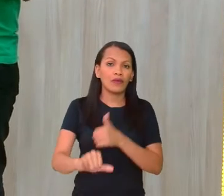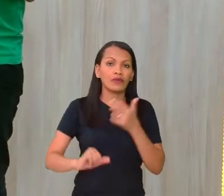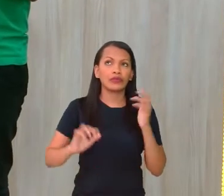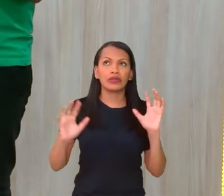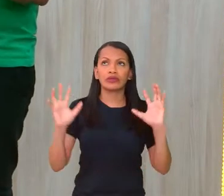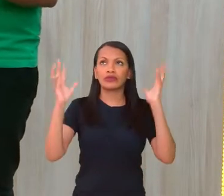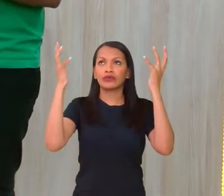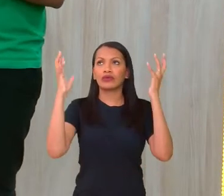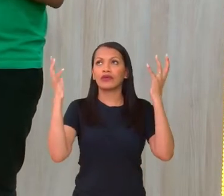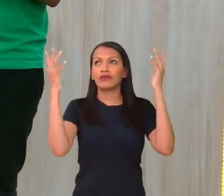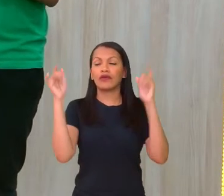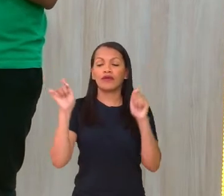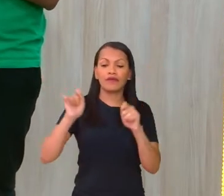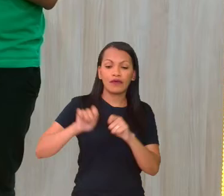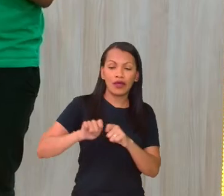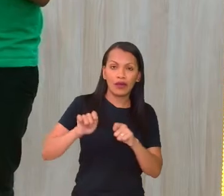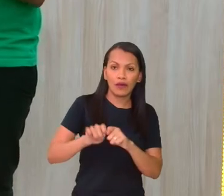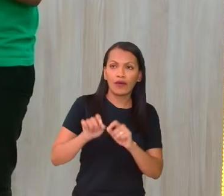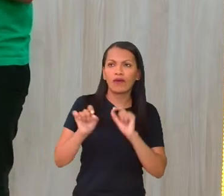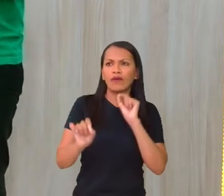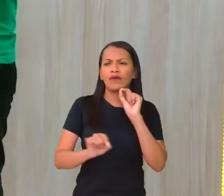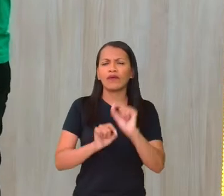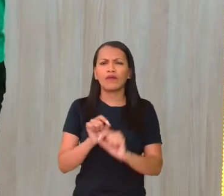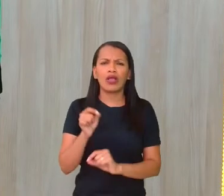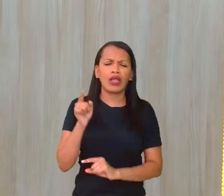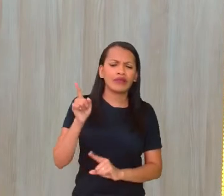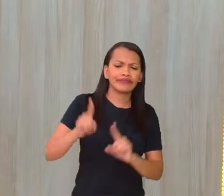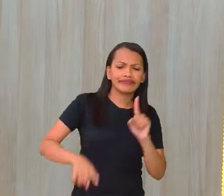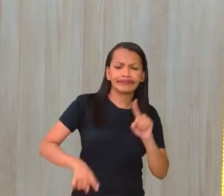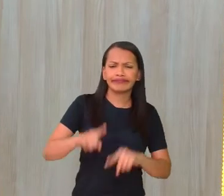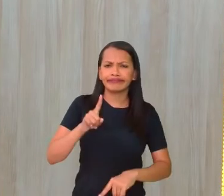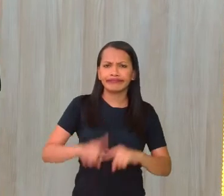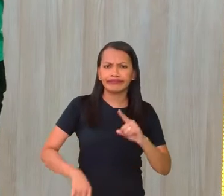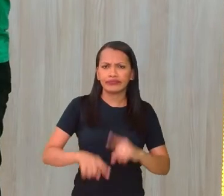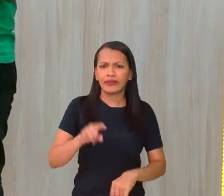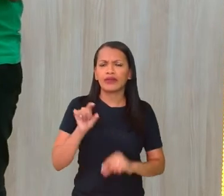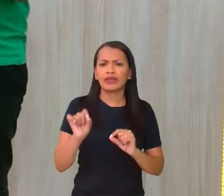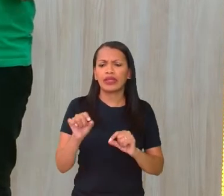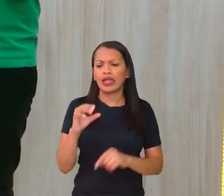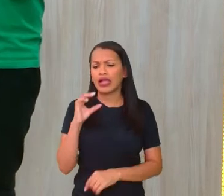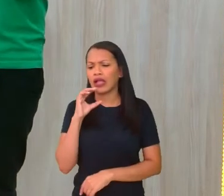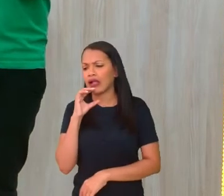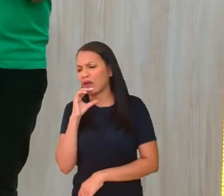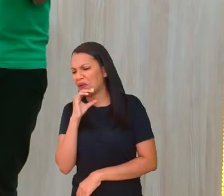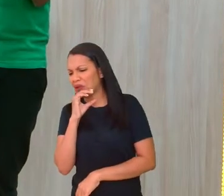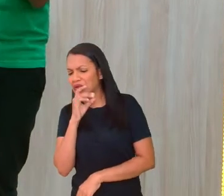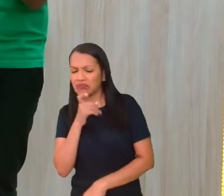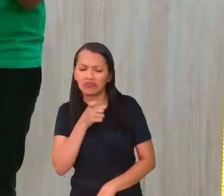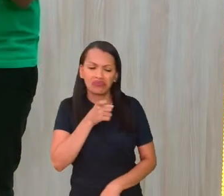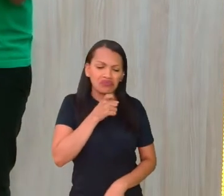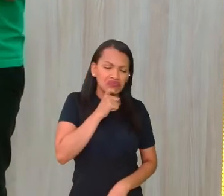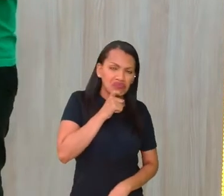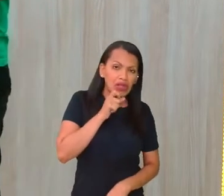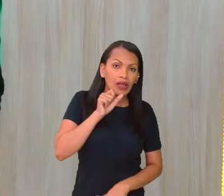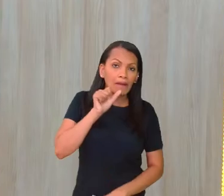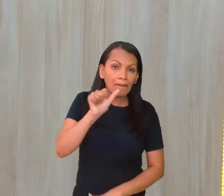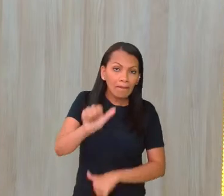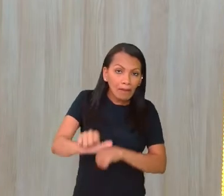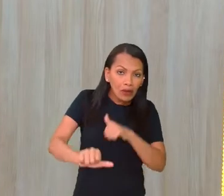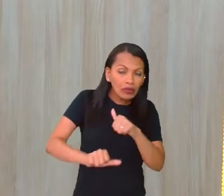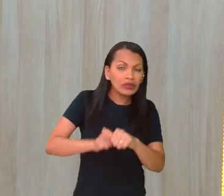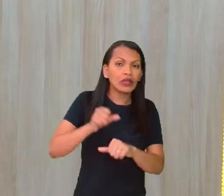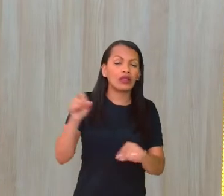com que a variabilidade climática, ou seja, a água fique mais quente e tal, provoca mudanças também